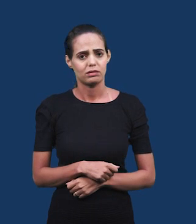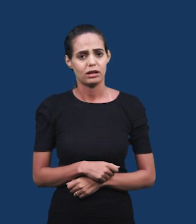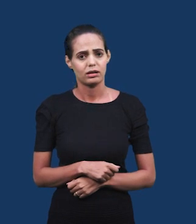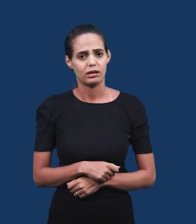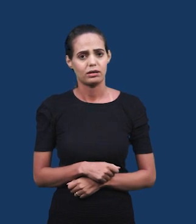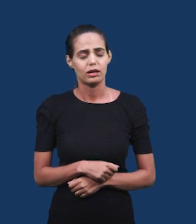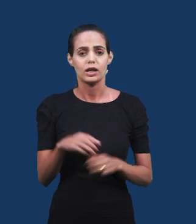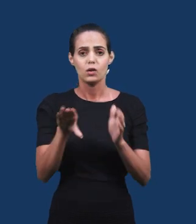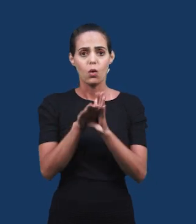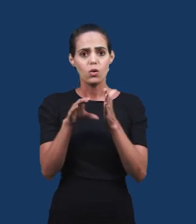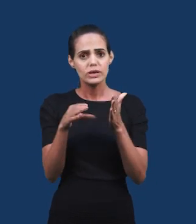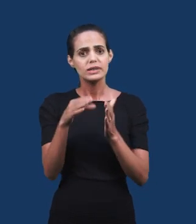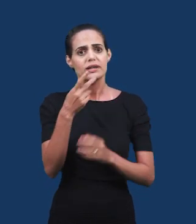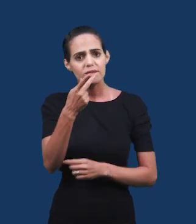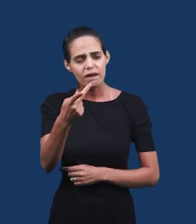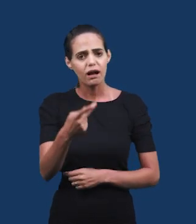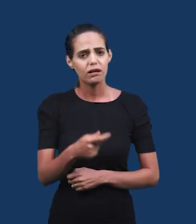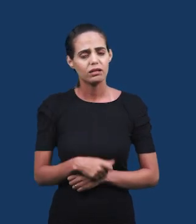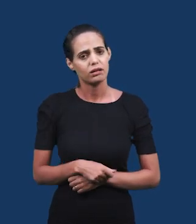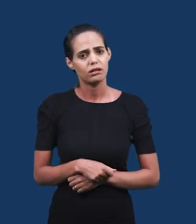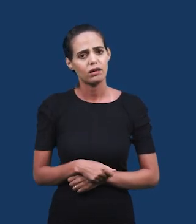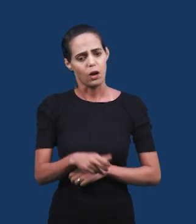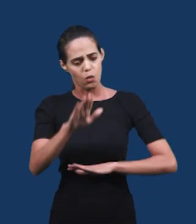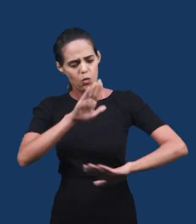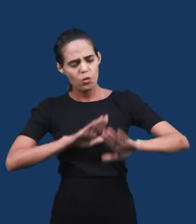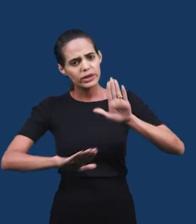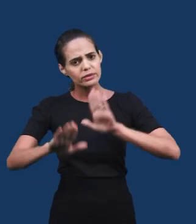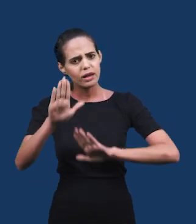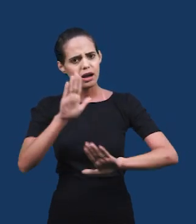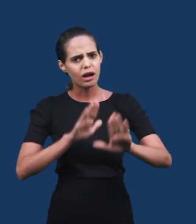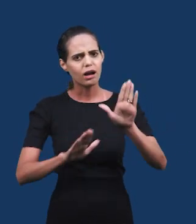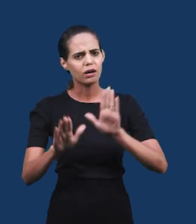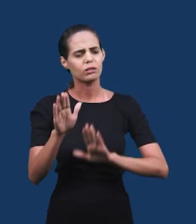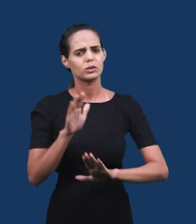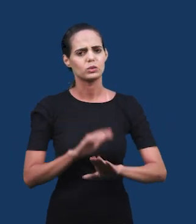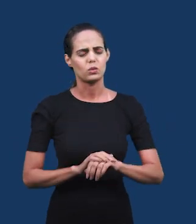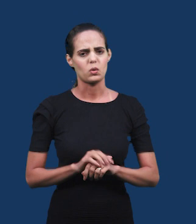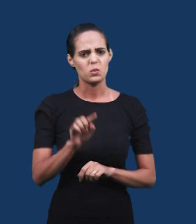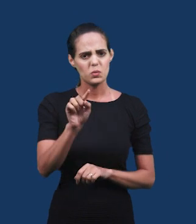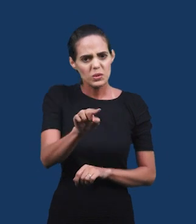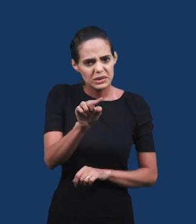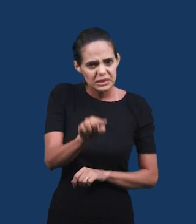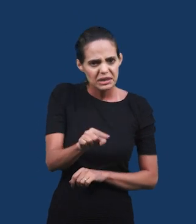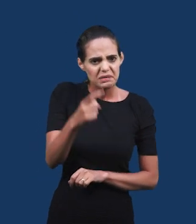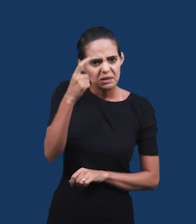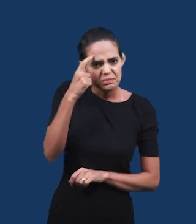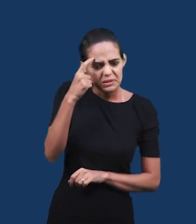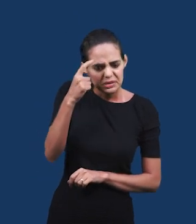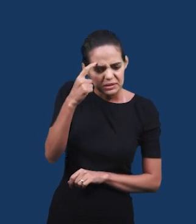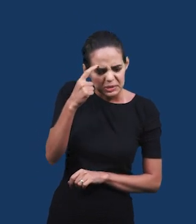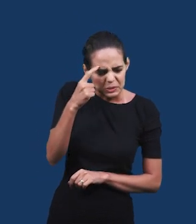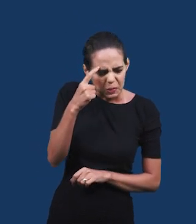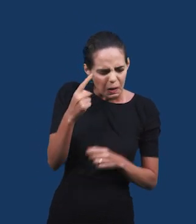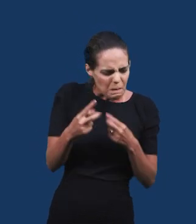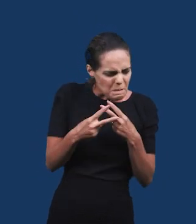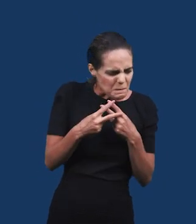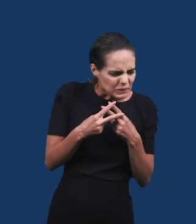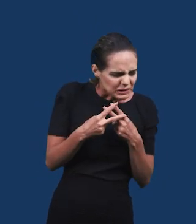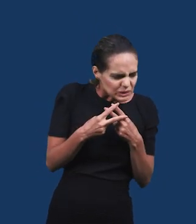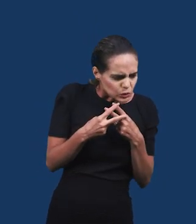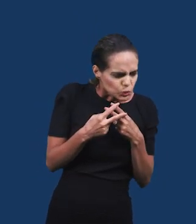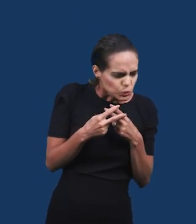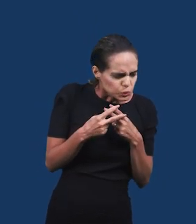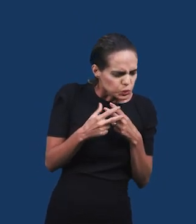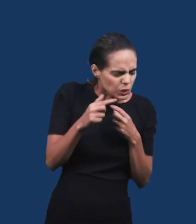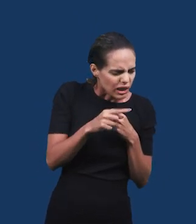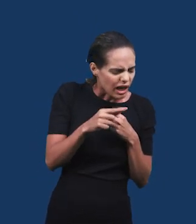Colossenses, diz assim: tende cuidado para que ninguém vos faça presa sua, por meio de filosofias e vãs sutilezas, segundo a